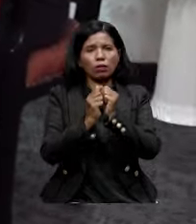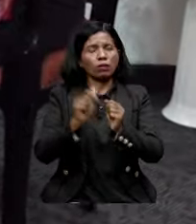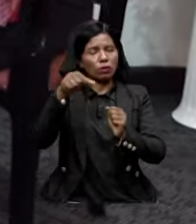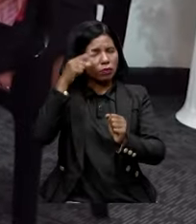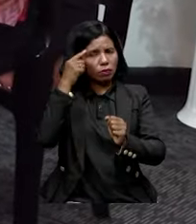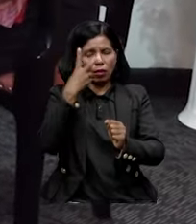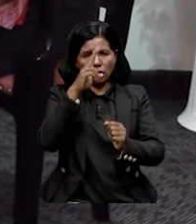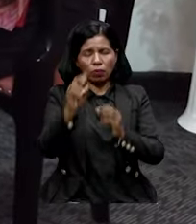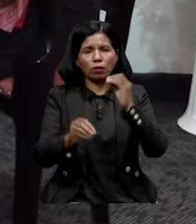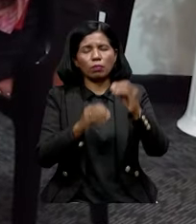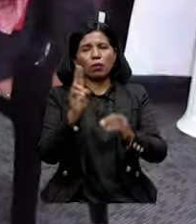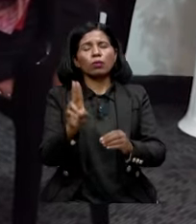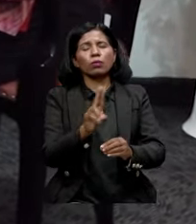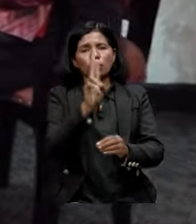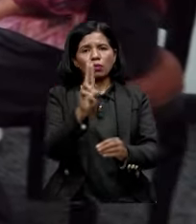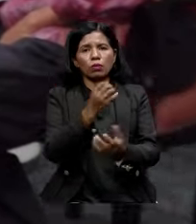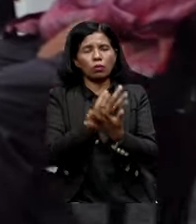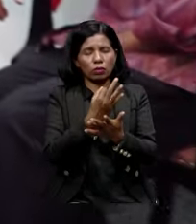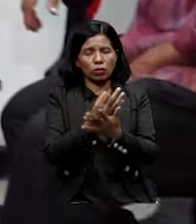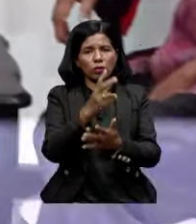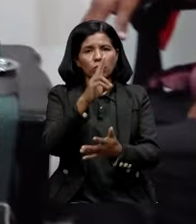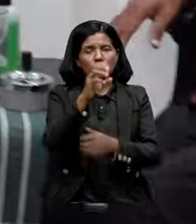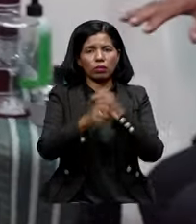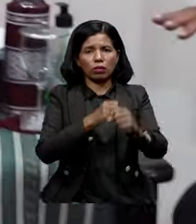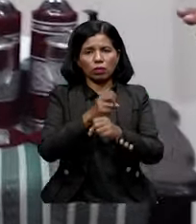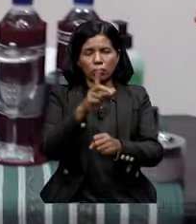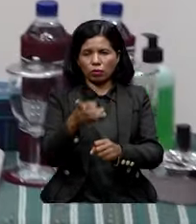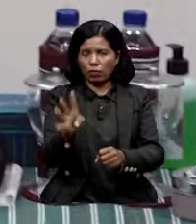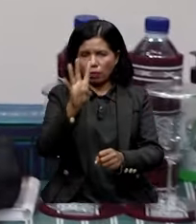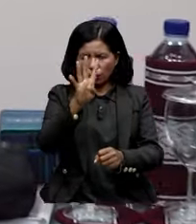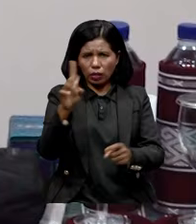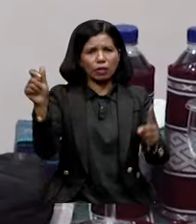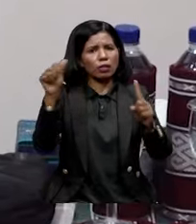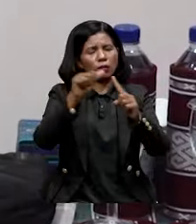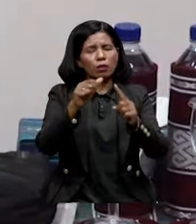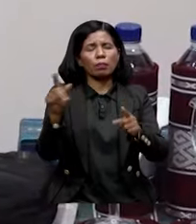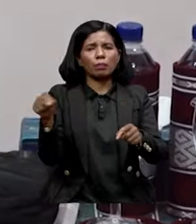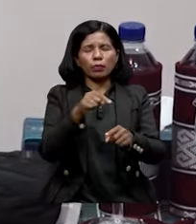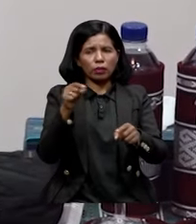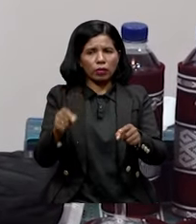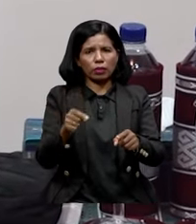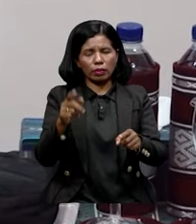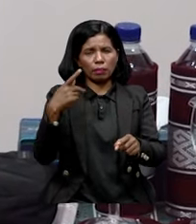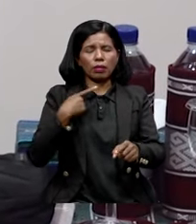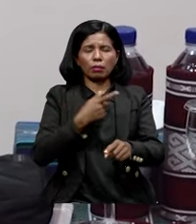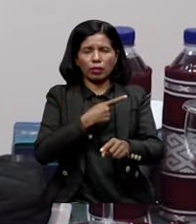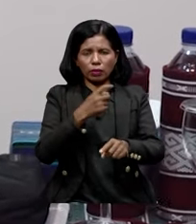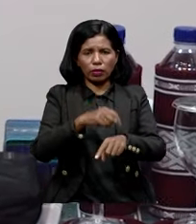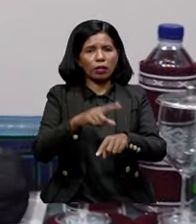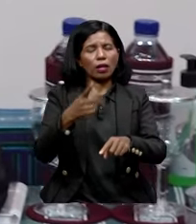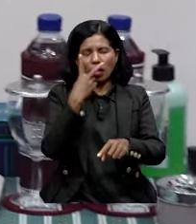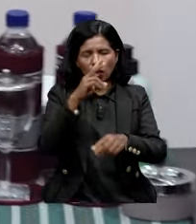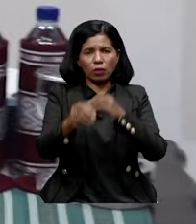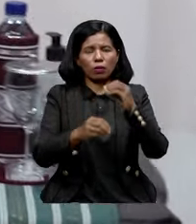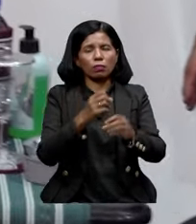diharemos execução orçamento geral estado tinang riuroron resen hat, atinjuana por cento hira, atu né, parlamento beletetu orçamento geral estado tinang riuroron